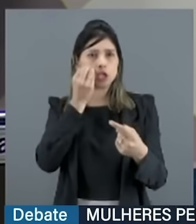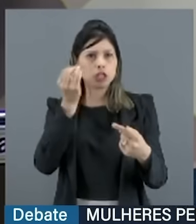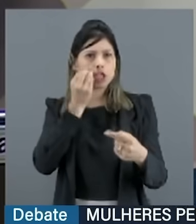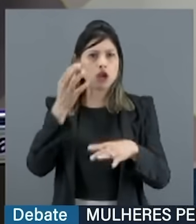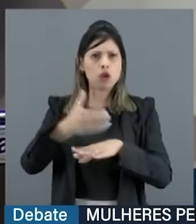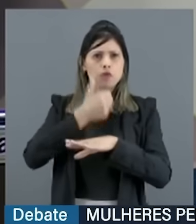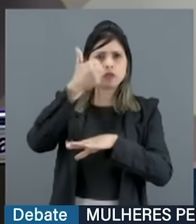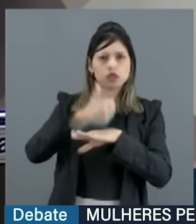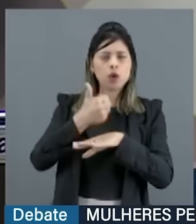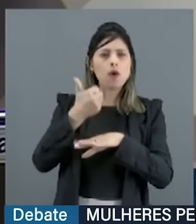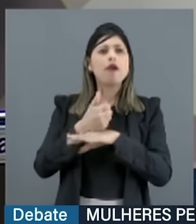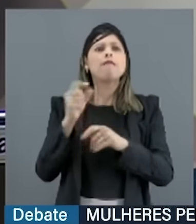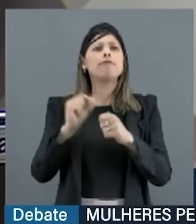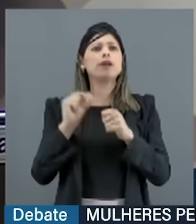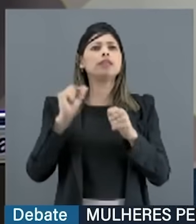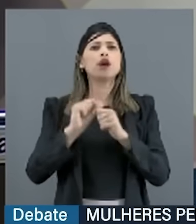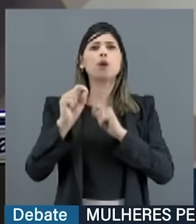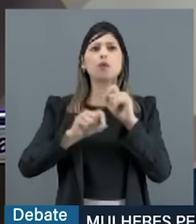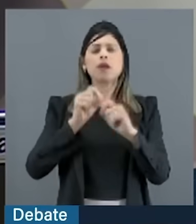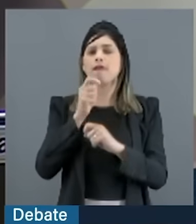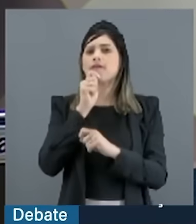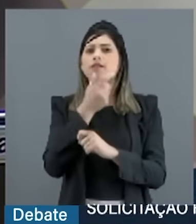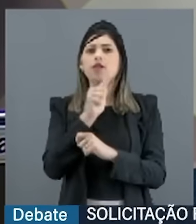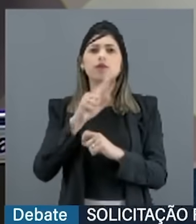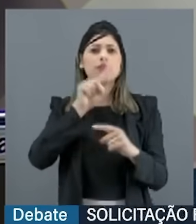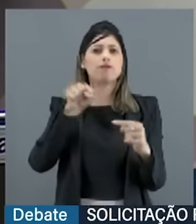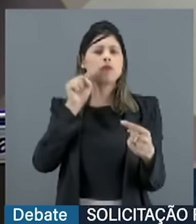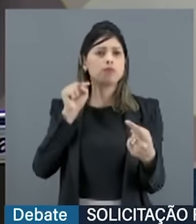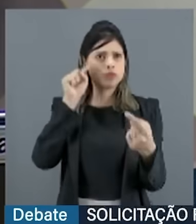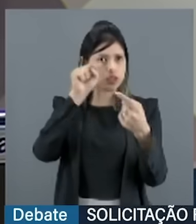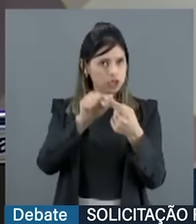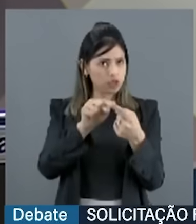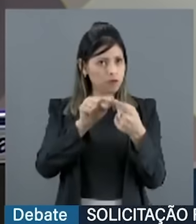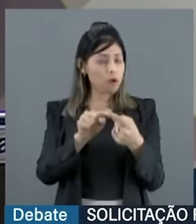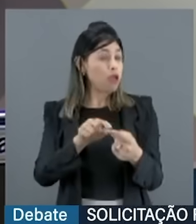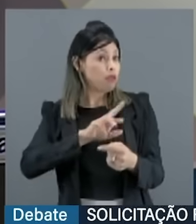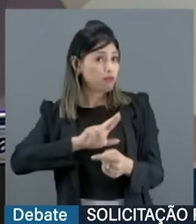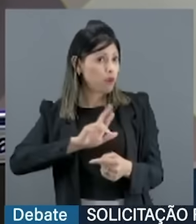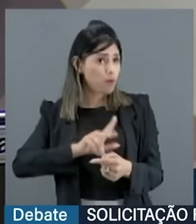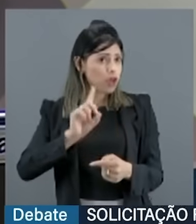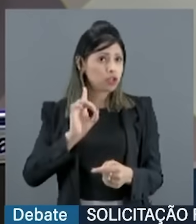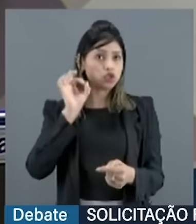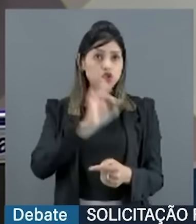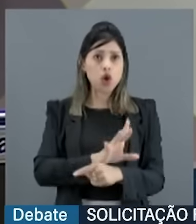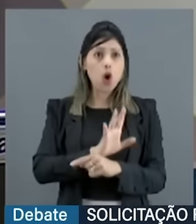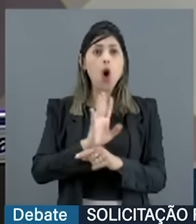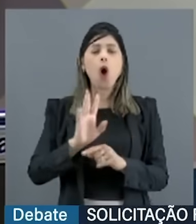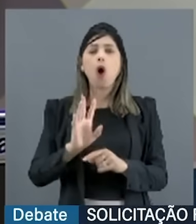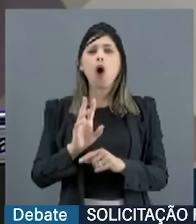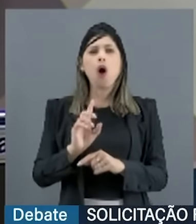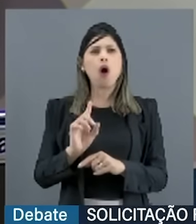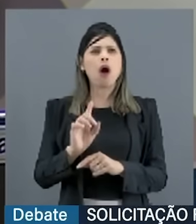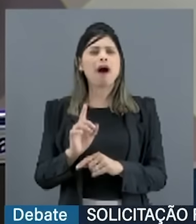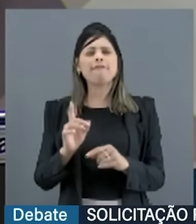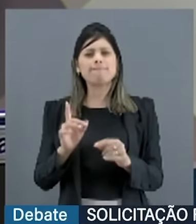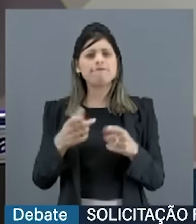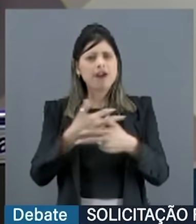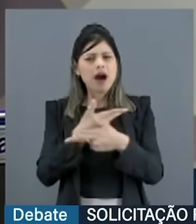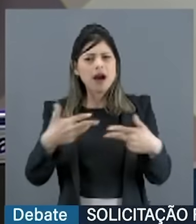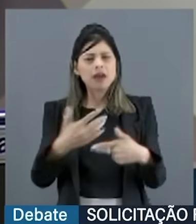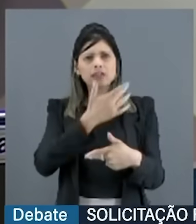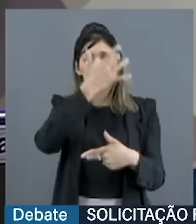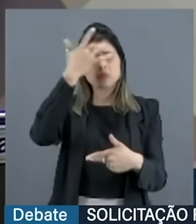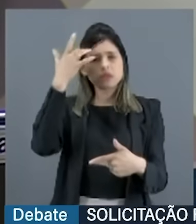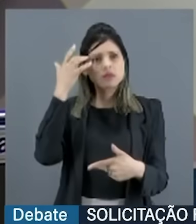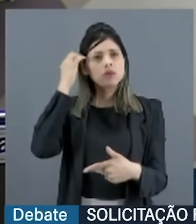de Direito, agiram sem vínculo subjetivo. Não eram meramente ratos solitários. Muitas dessas